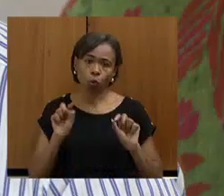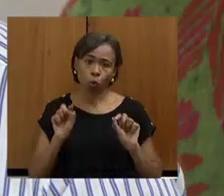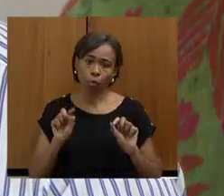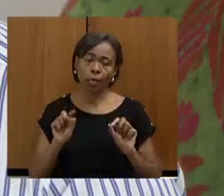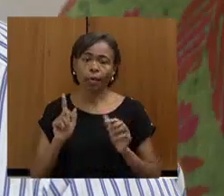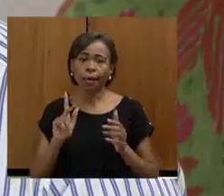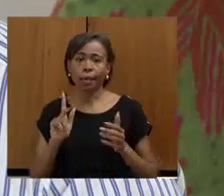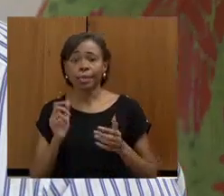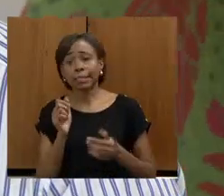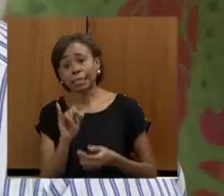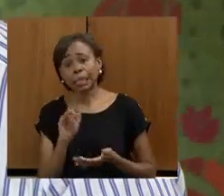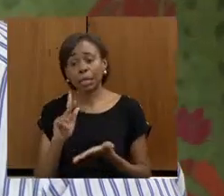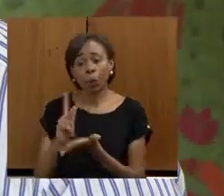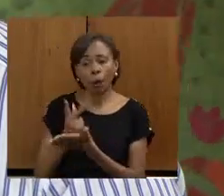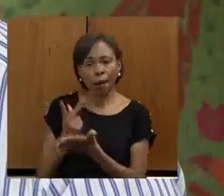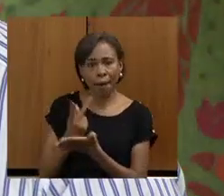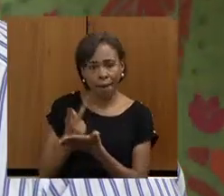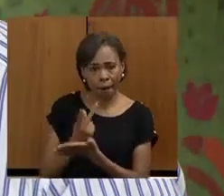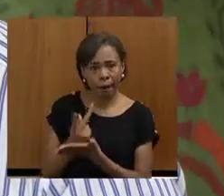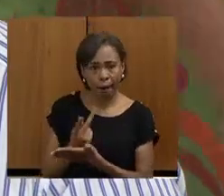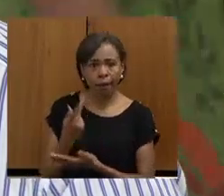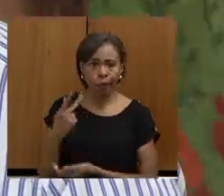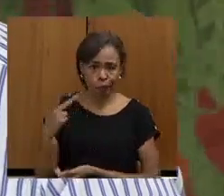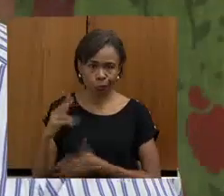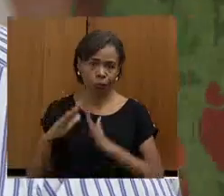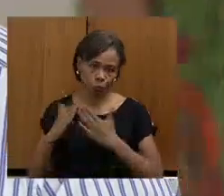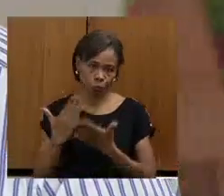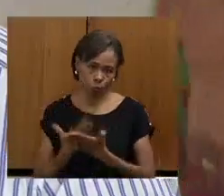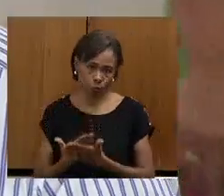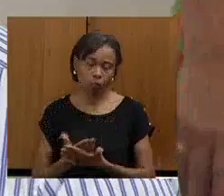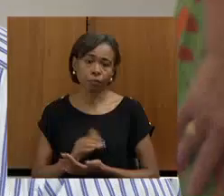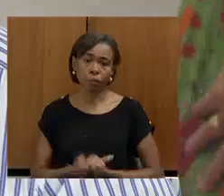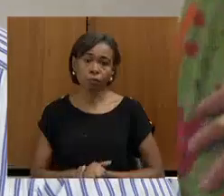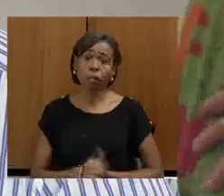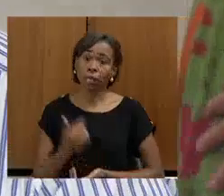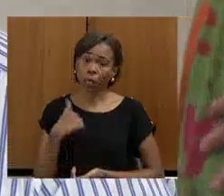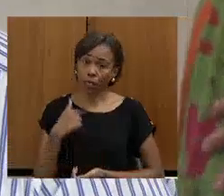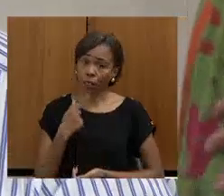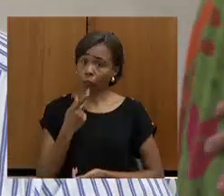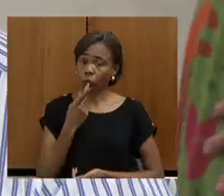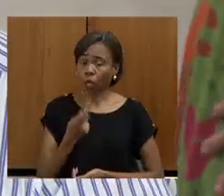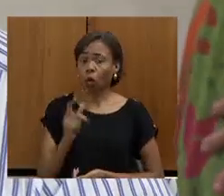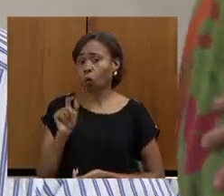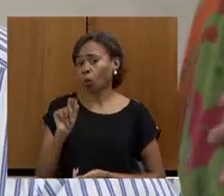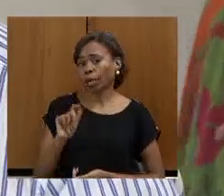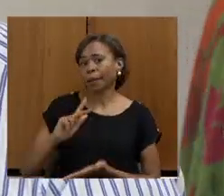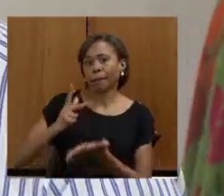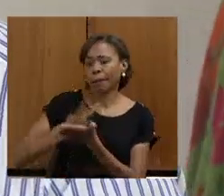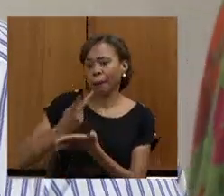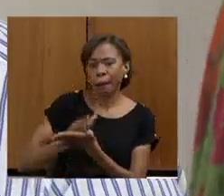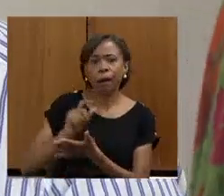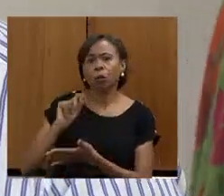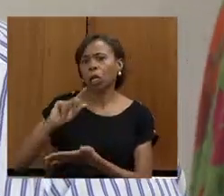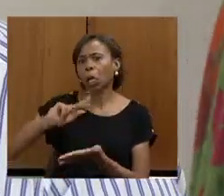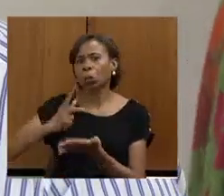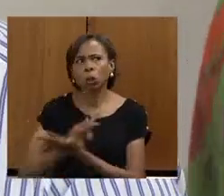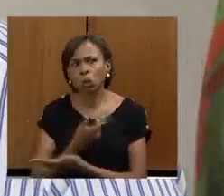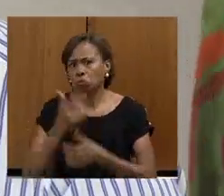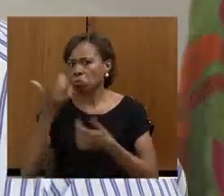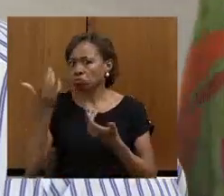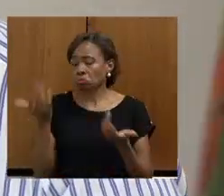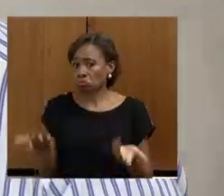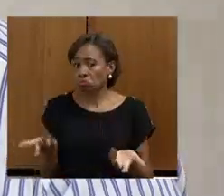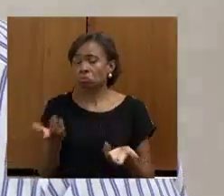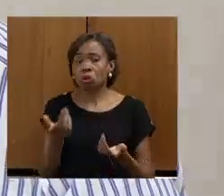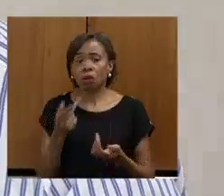irregularidades cometidas pela instituição. Então, não cabe a mim aqui dizer quais foram cometidas, se houve alguma irregularidade